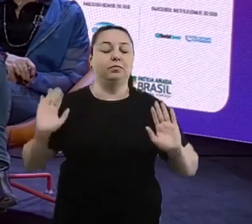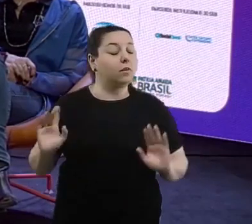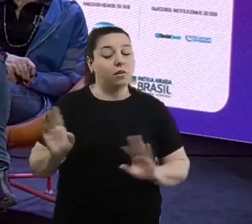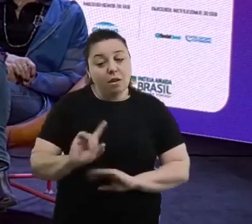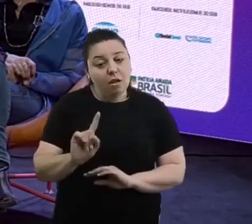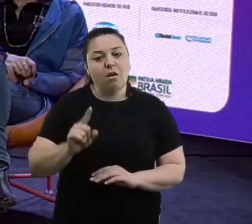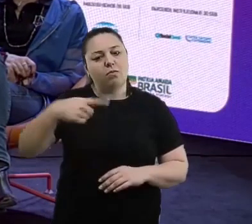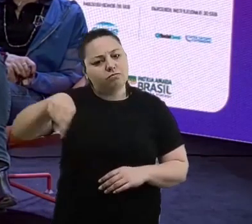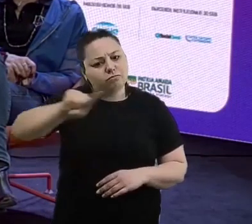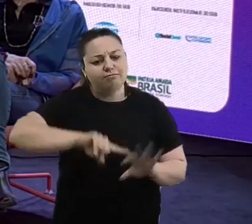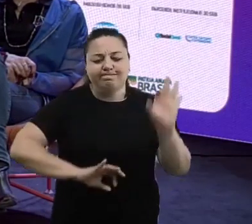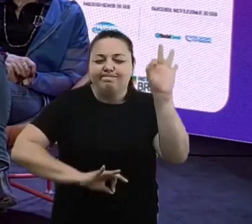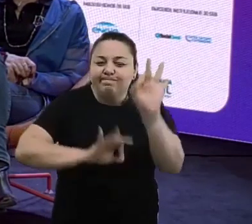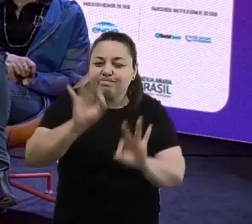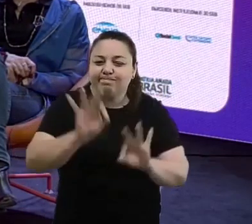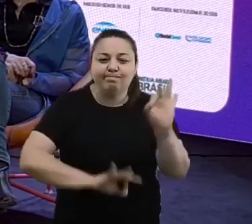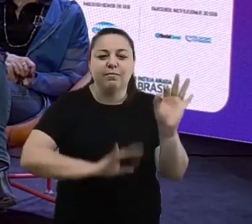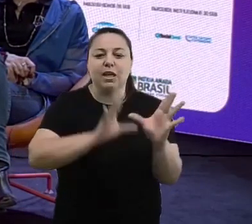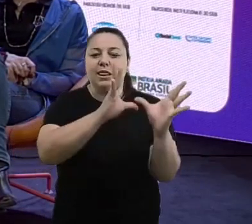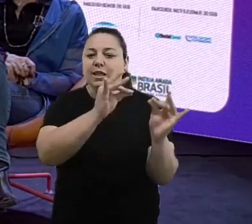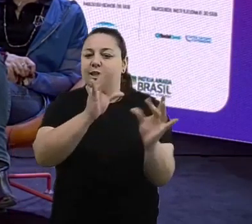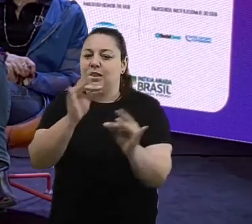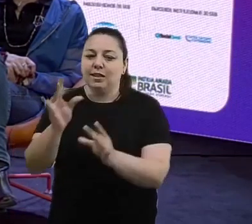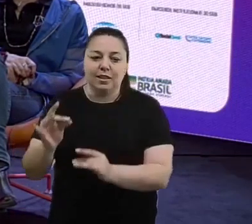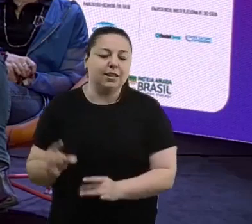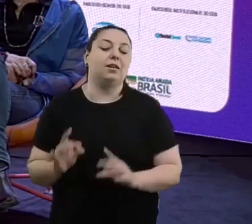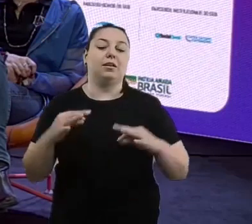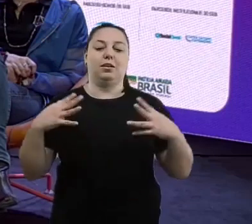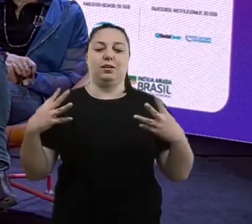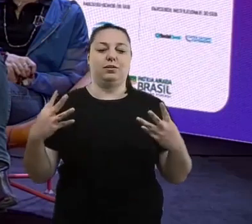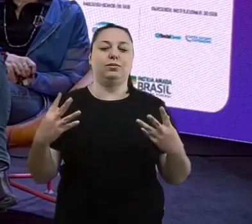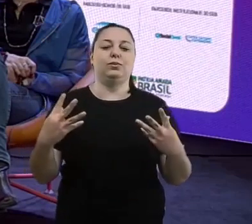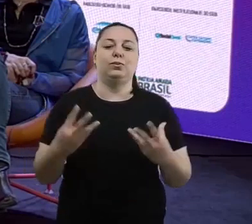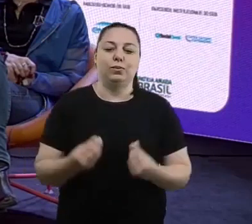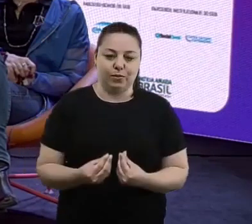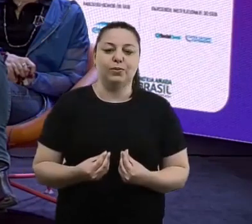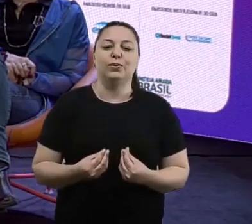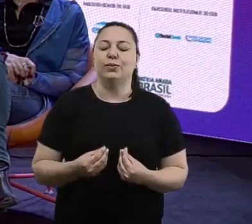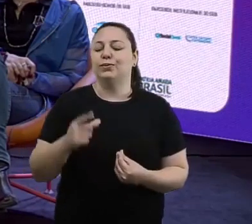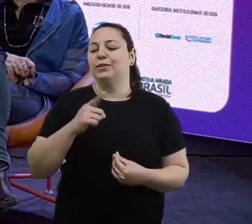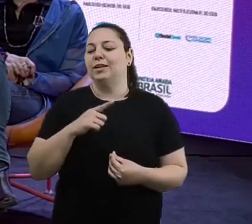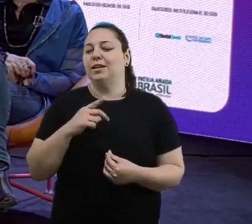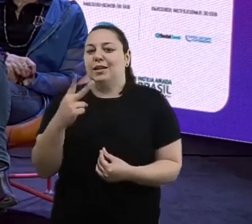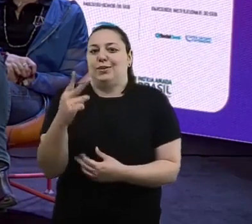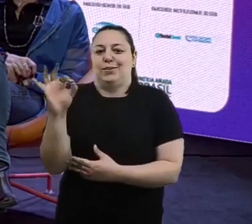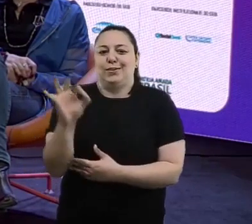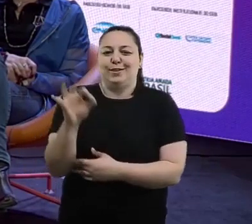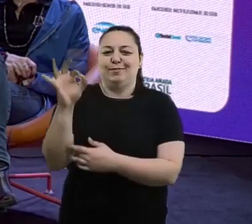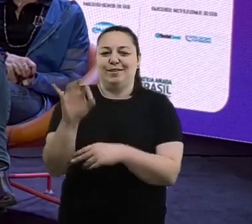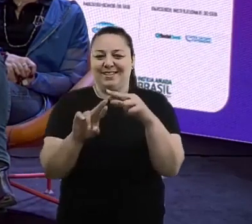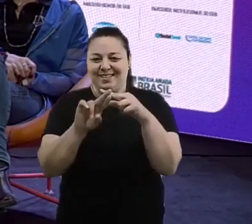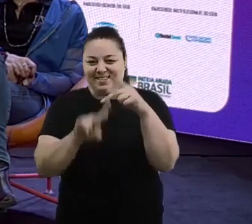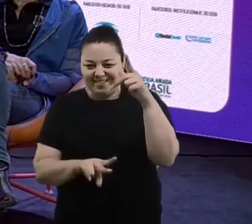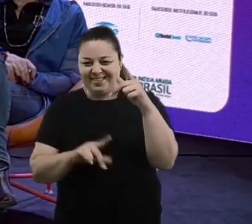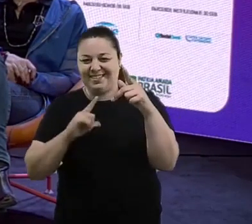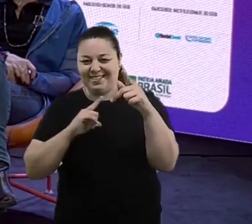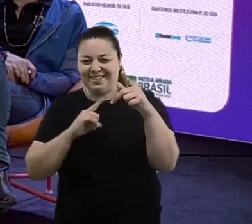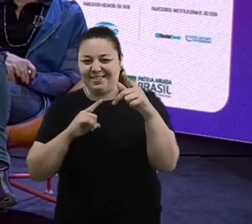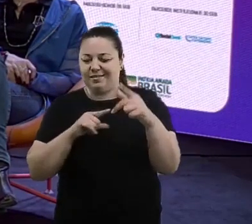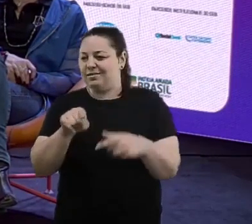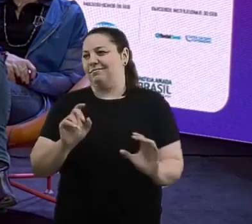reposição suficiente para a manutenção dos abates. Nós começamos a verificar realmente as faixas etárias dos animais, onde esses abates estavam